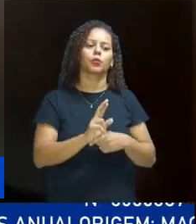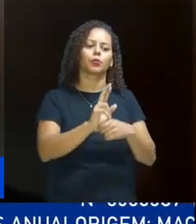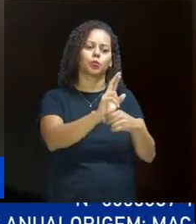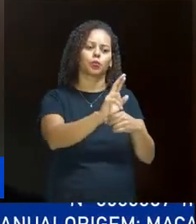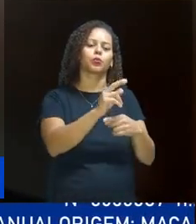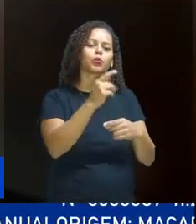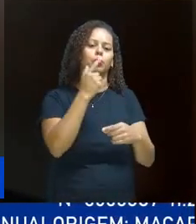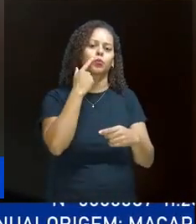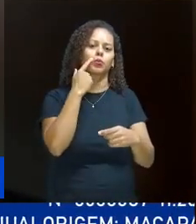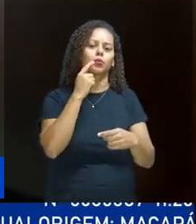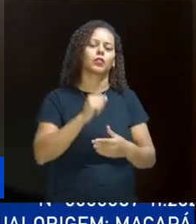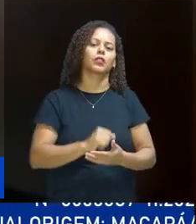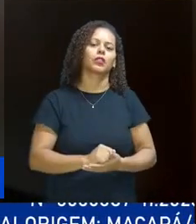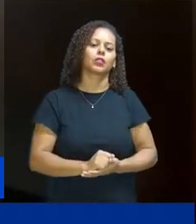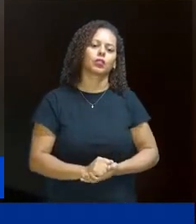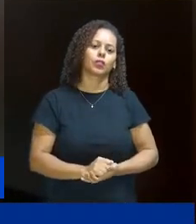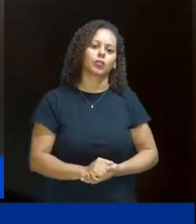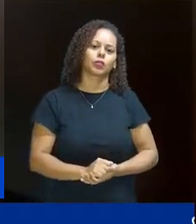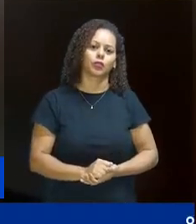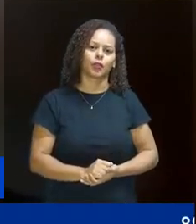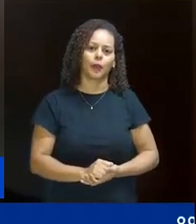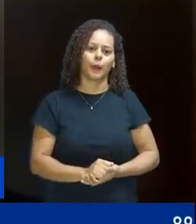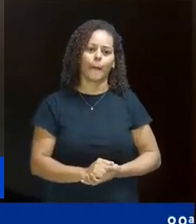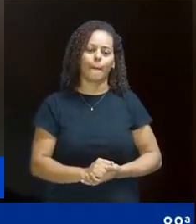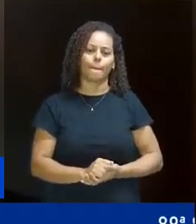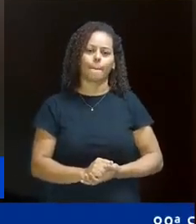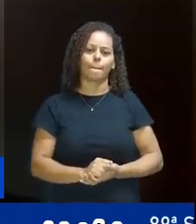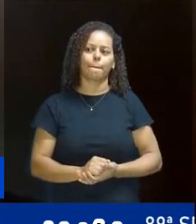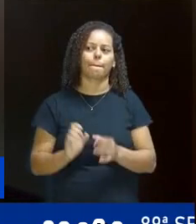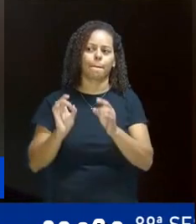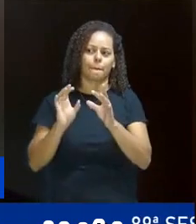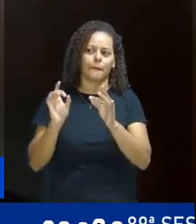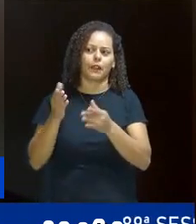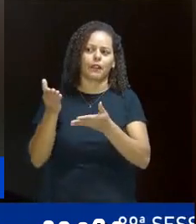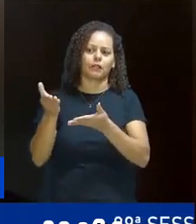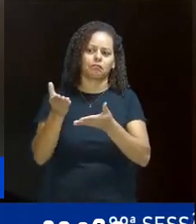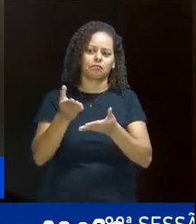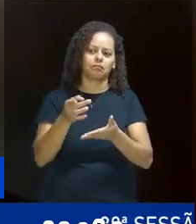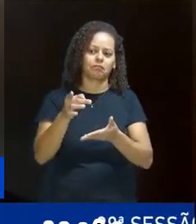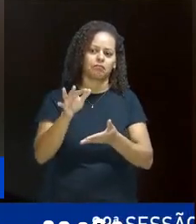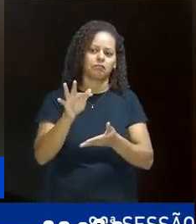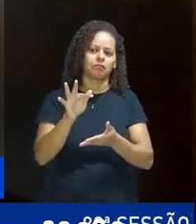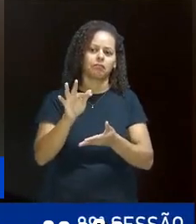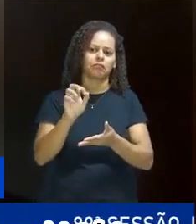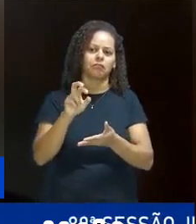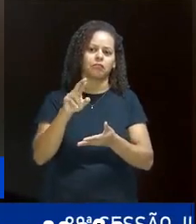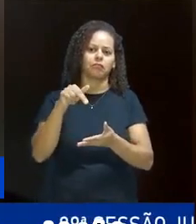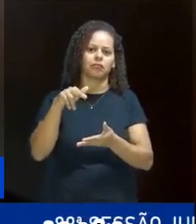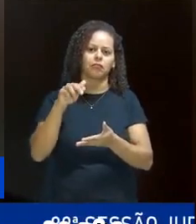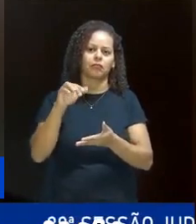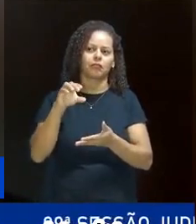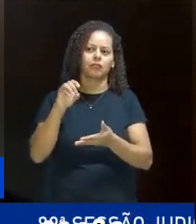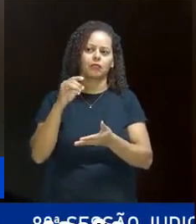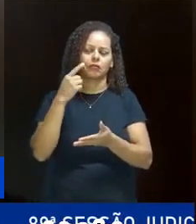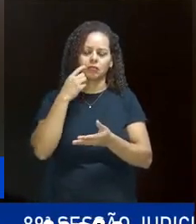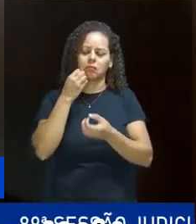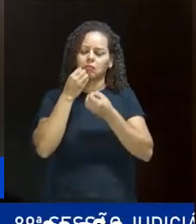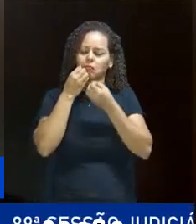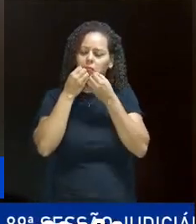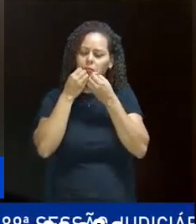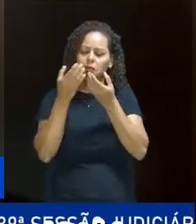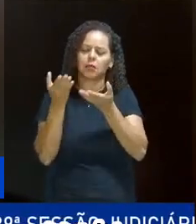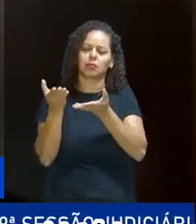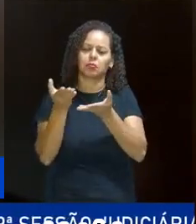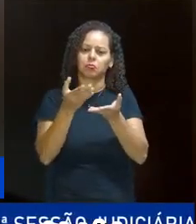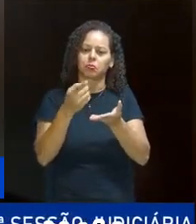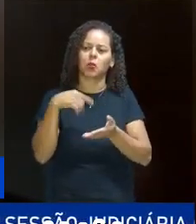Eleitoral, eminentes pares, em especial o doutor Fernando, seja muito Foco no bem-vindo ao juiz curso, federal doutor Anselmo Fernando. Nós Gonçalves, de conhecemos a pele sua